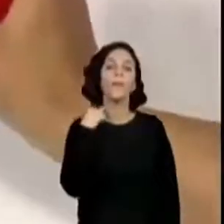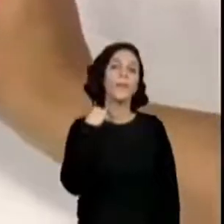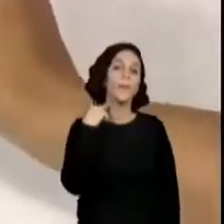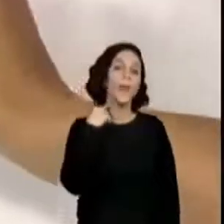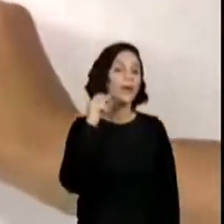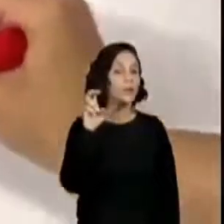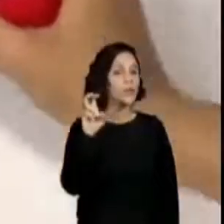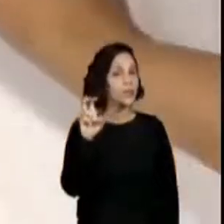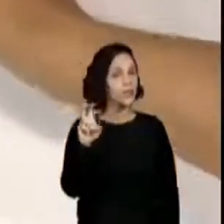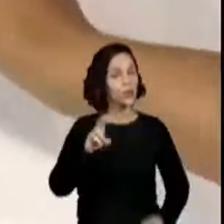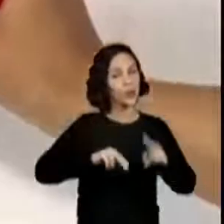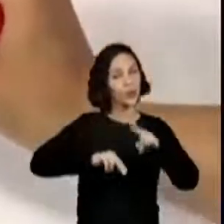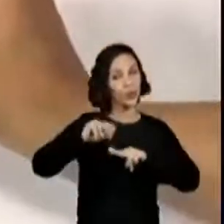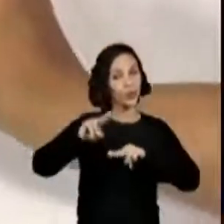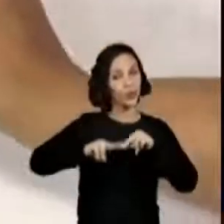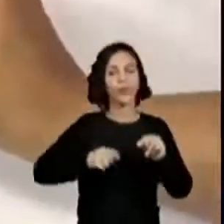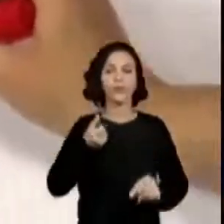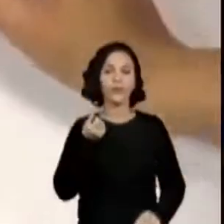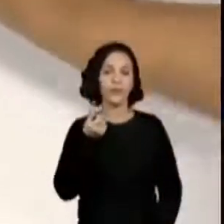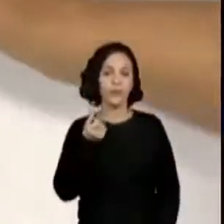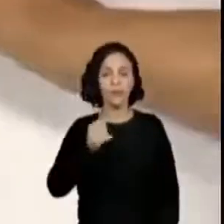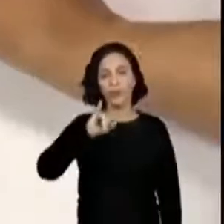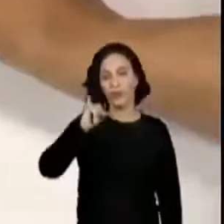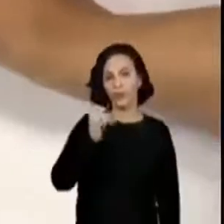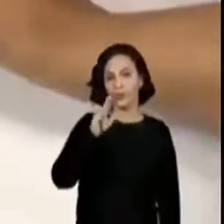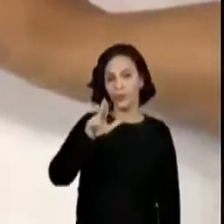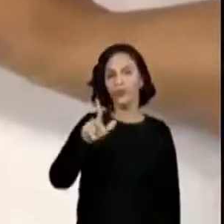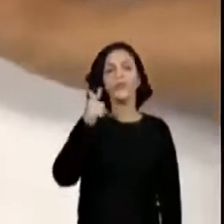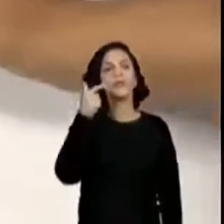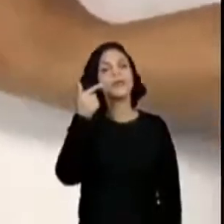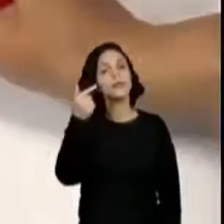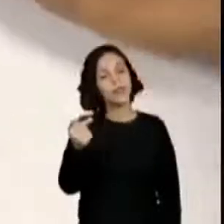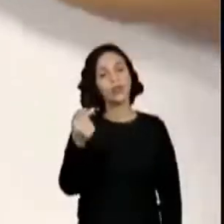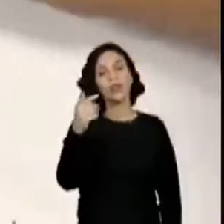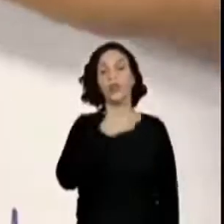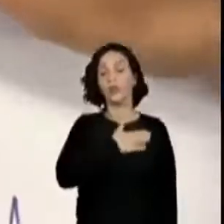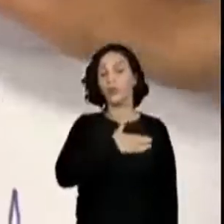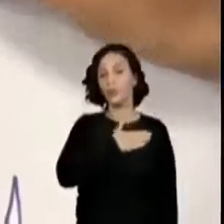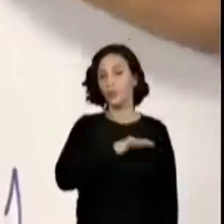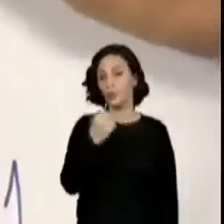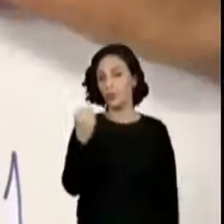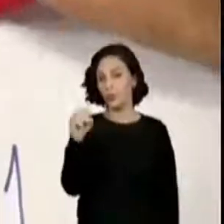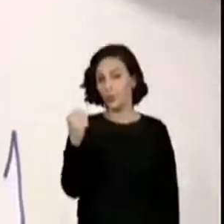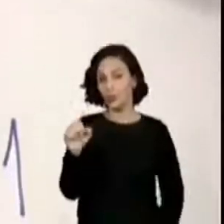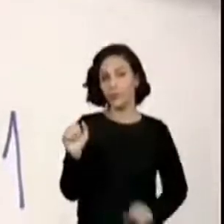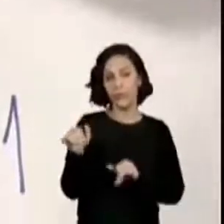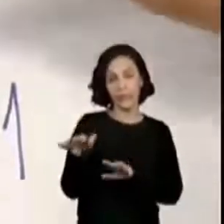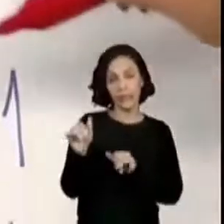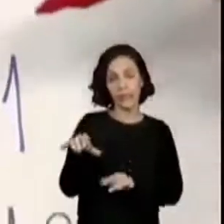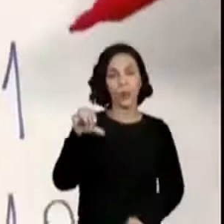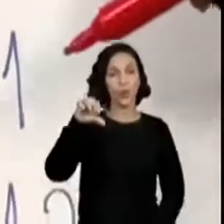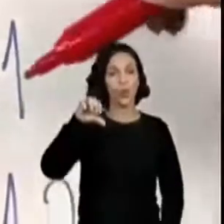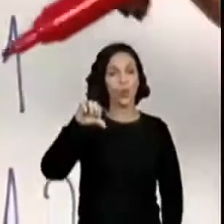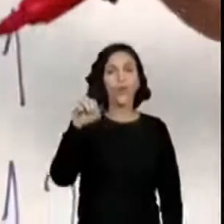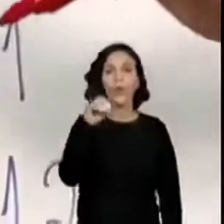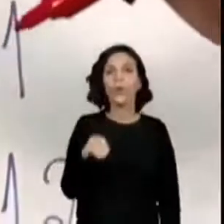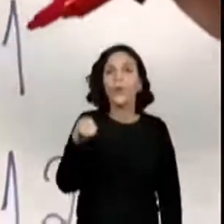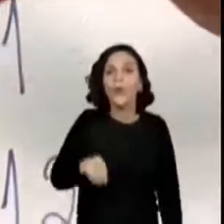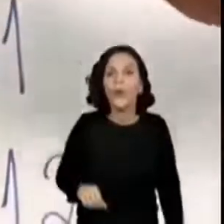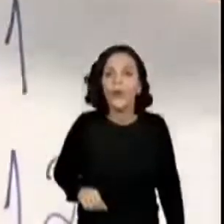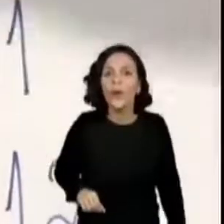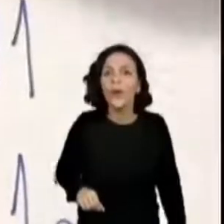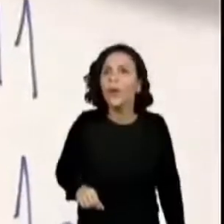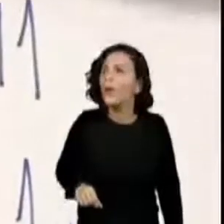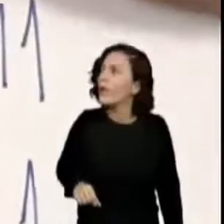maio 5, junho 6, julho 7, agosto 8, setembro 9 e